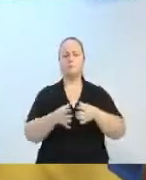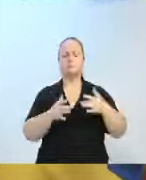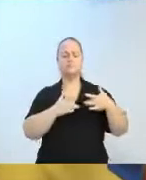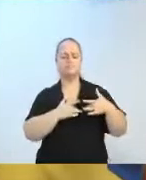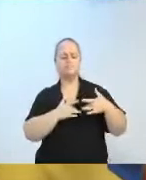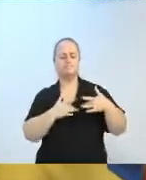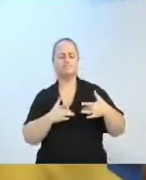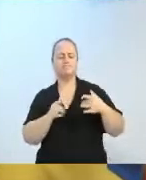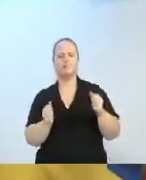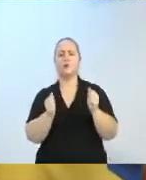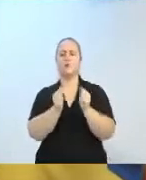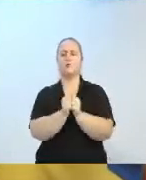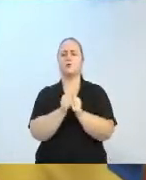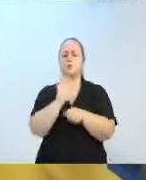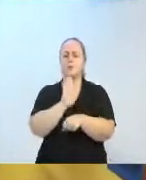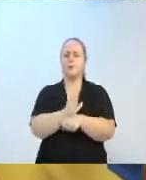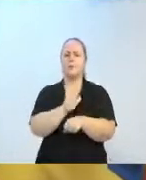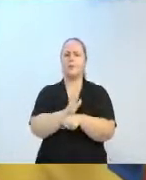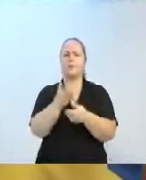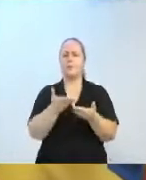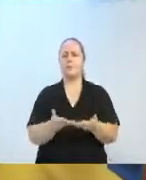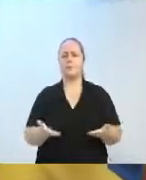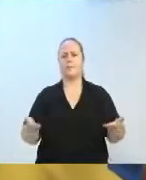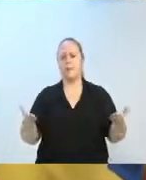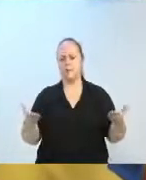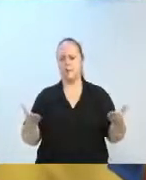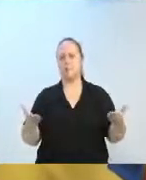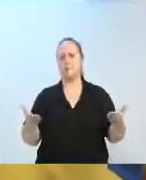solidarizar com os pacientes e com os familiares